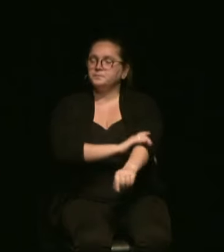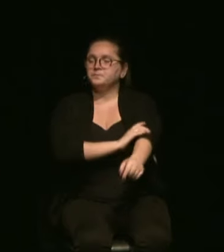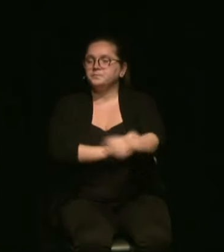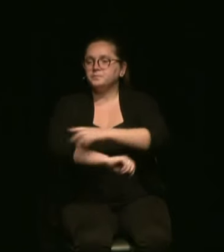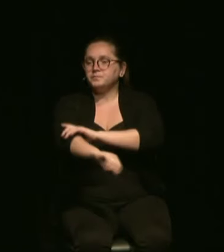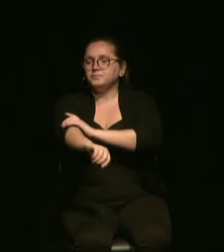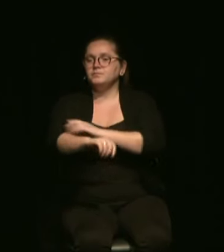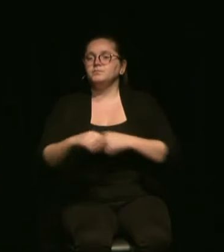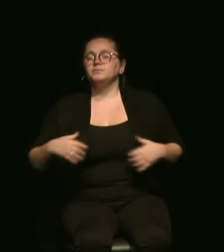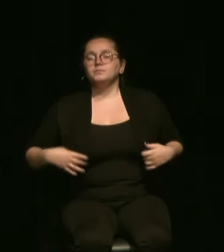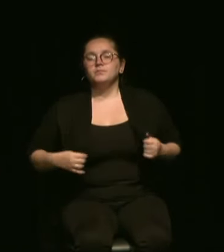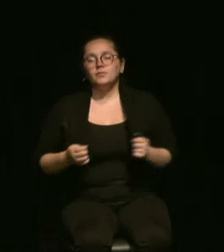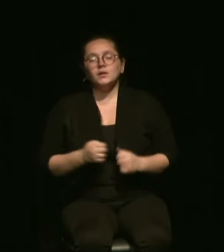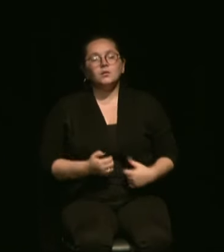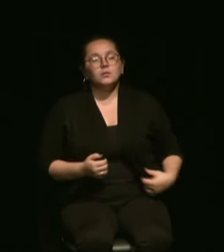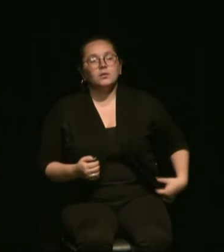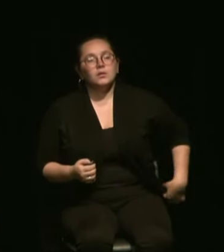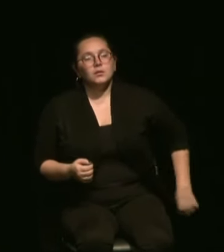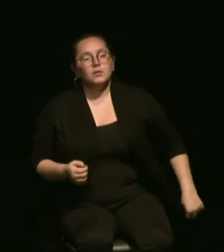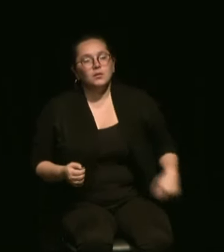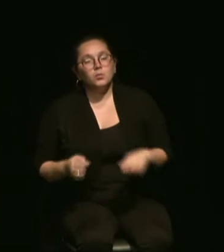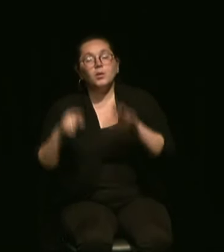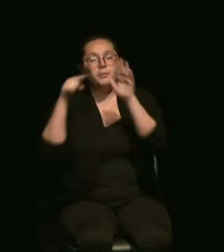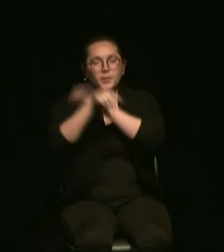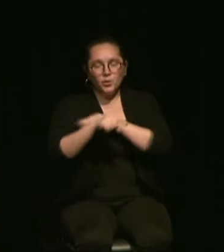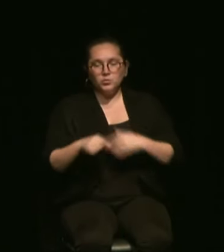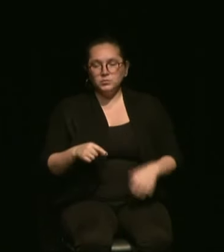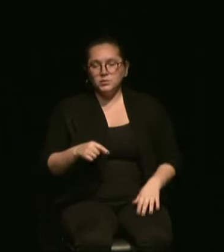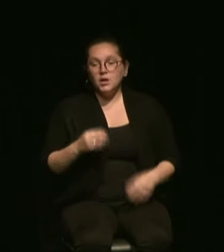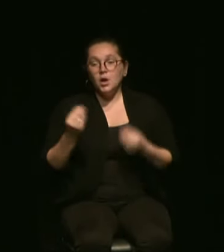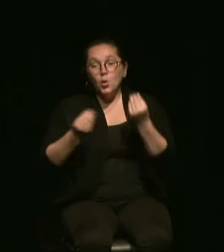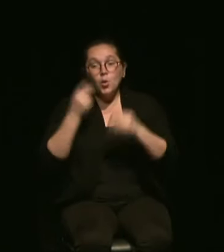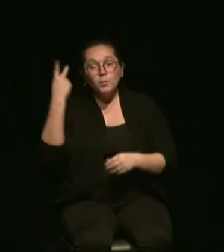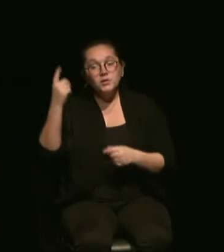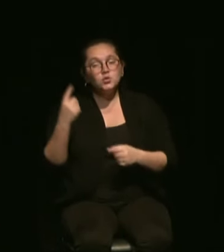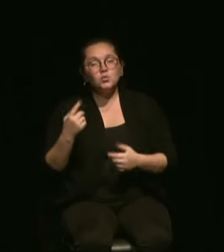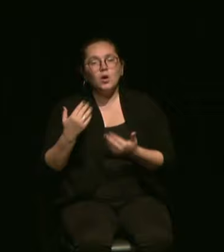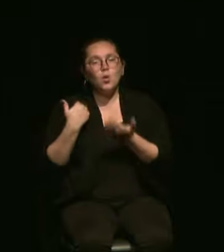Uma pergunta aqui. Como era a sua convivência com o Coutinho na pré, na produção e na